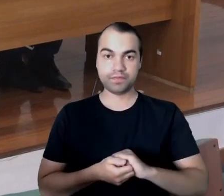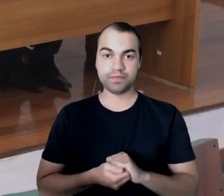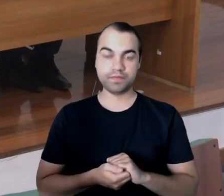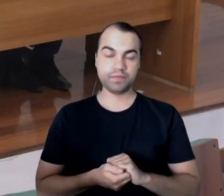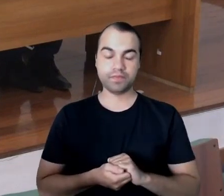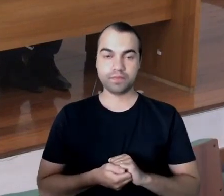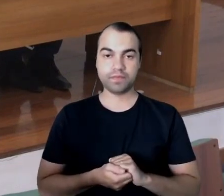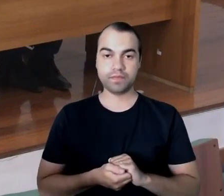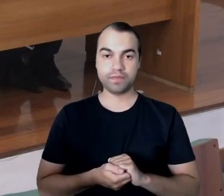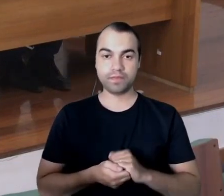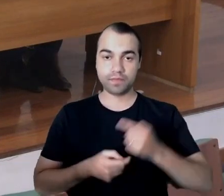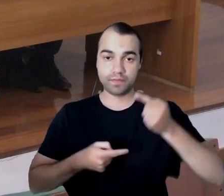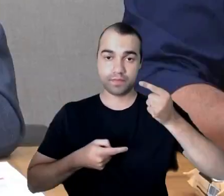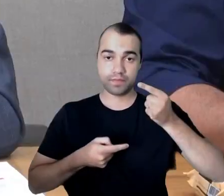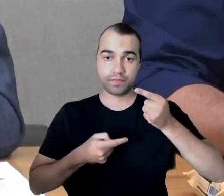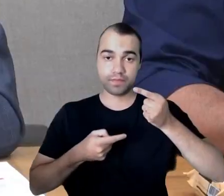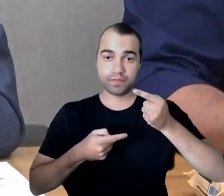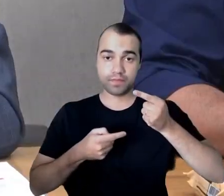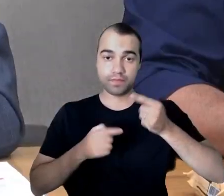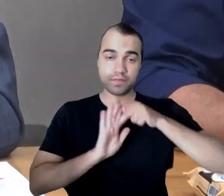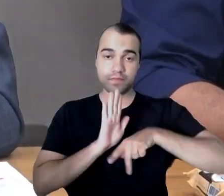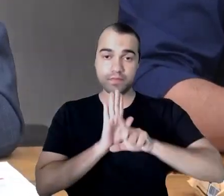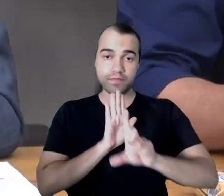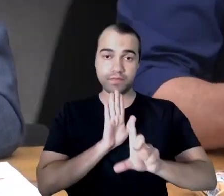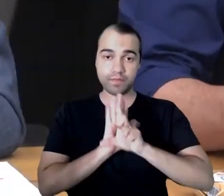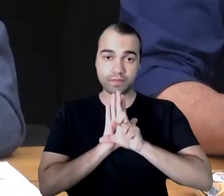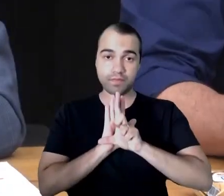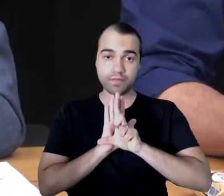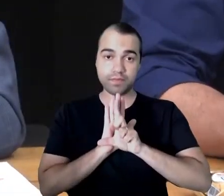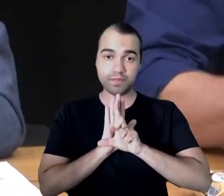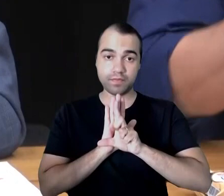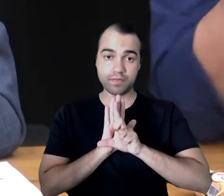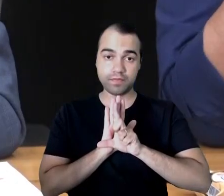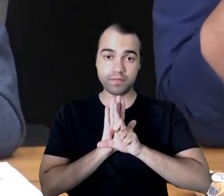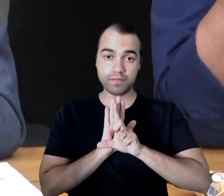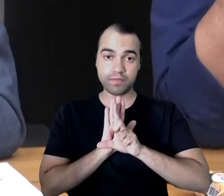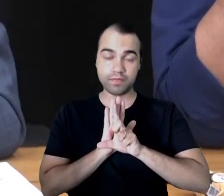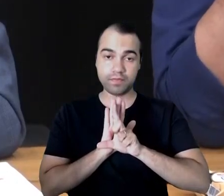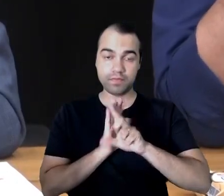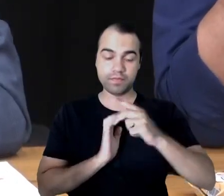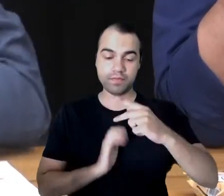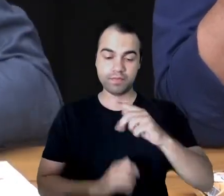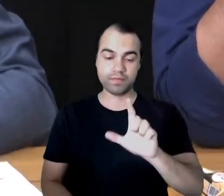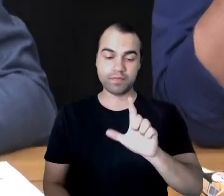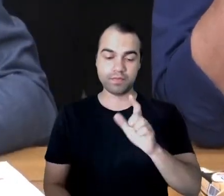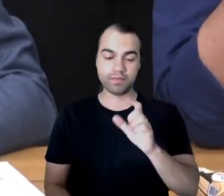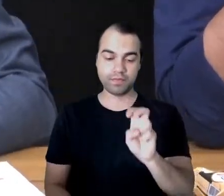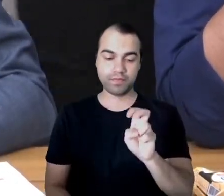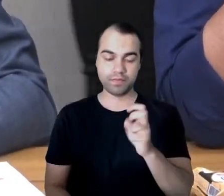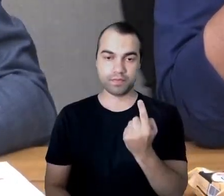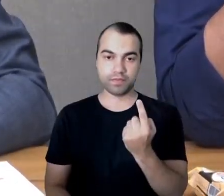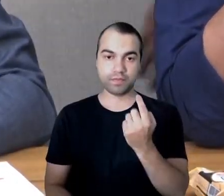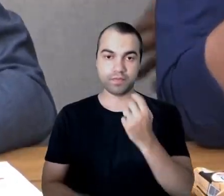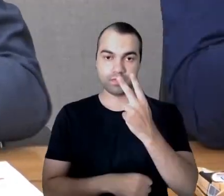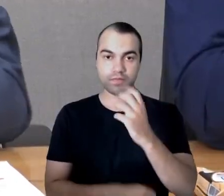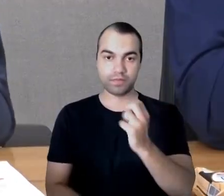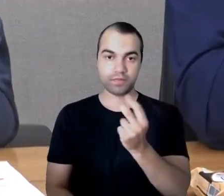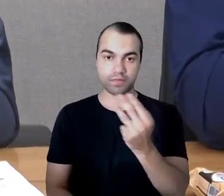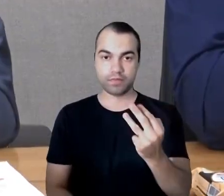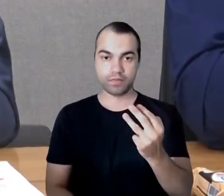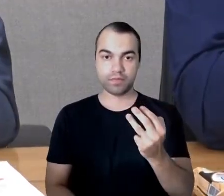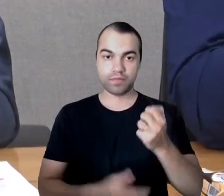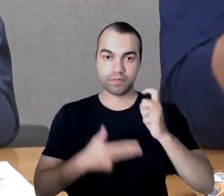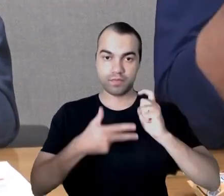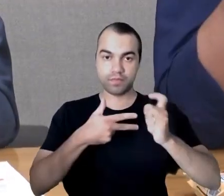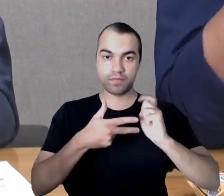coloca projeto de lei pl451 de 2026 de altura de Poder Executivo que dispõe sobre